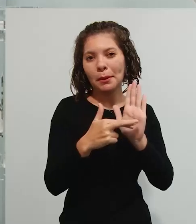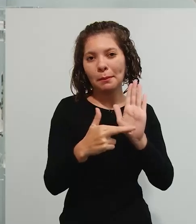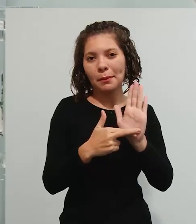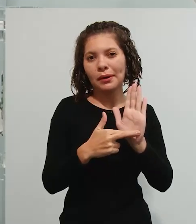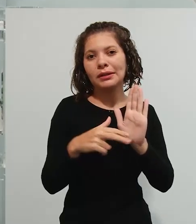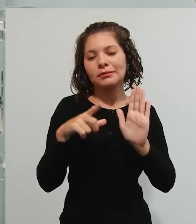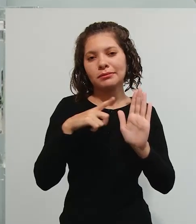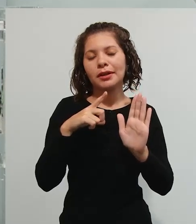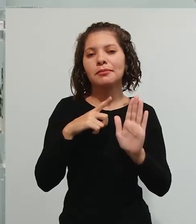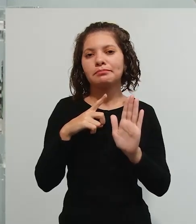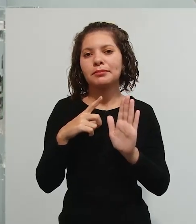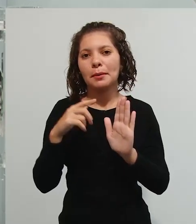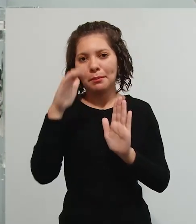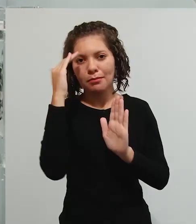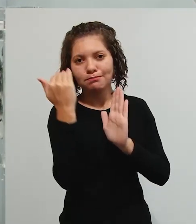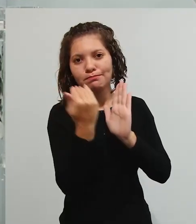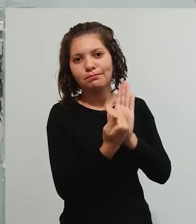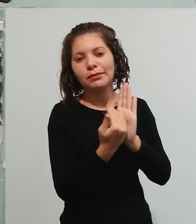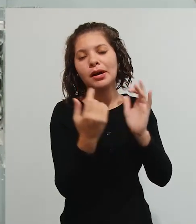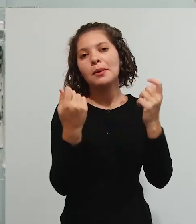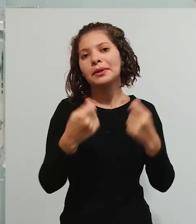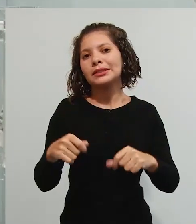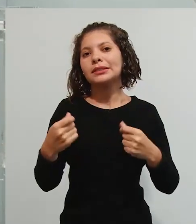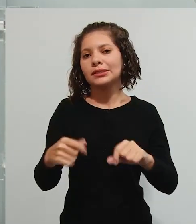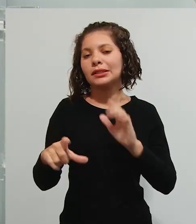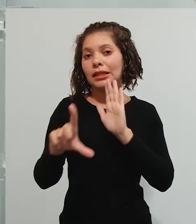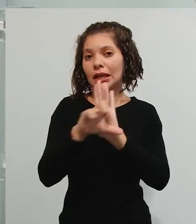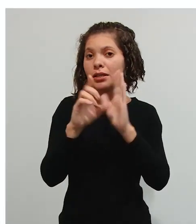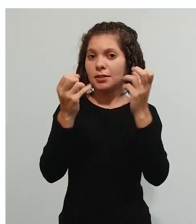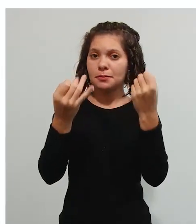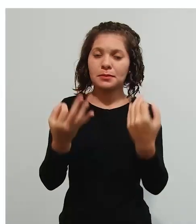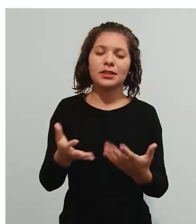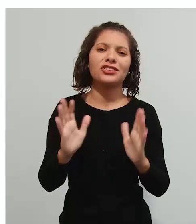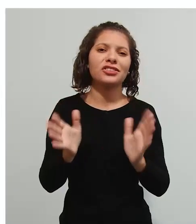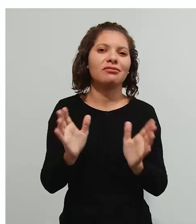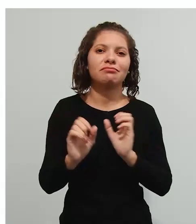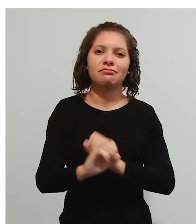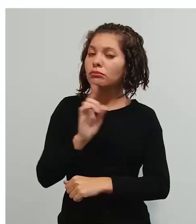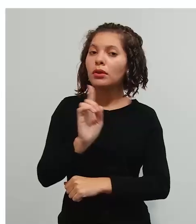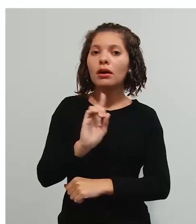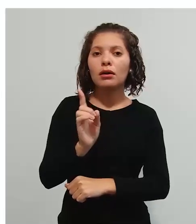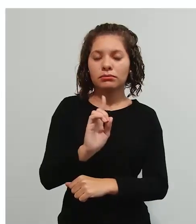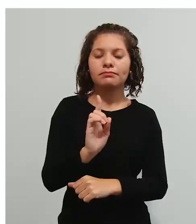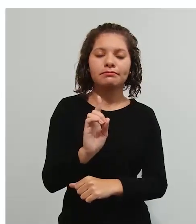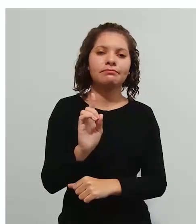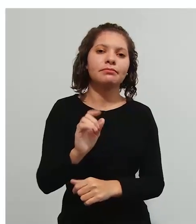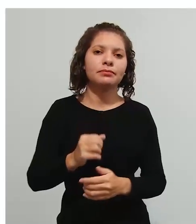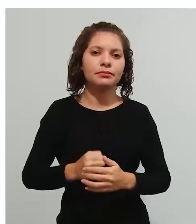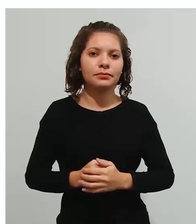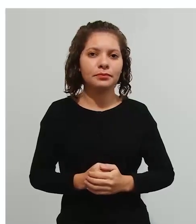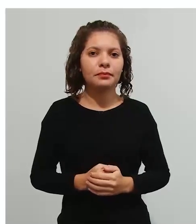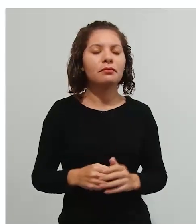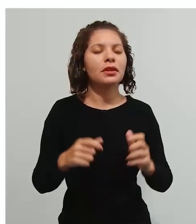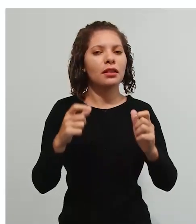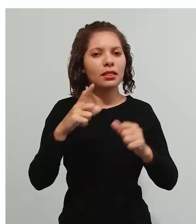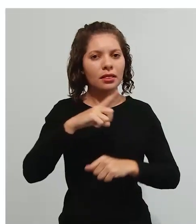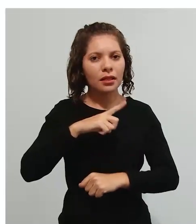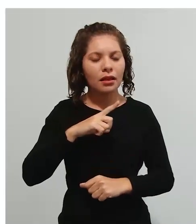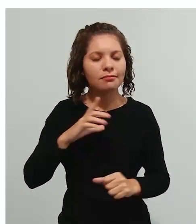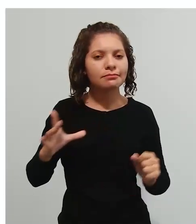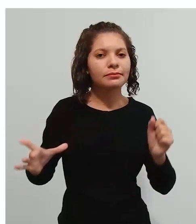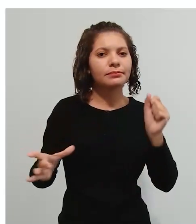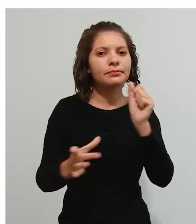atender tudo que deveria estar por volta, salário mínimo, de mais ou menos R$6.000. E a gente sabe que o nosso salário mínimo está muito